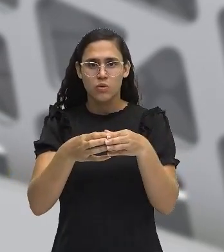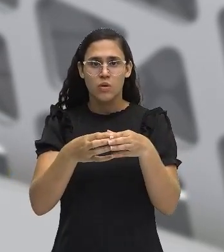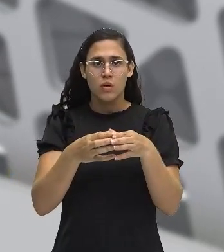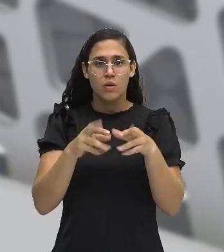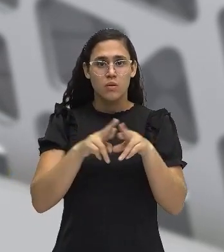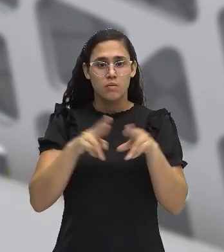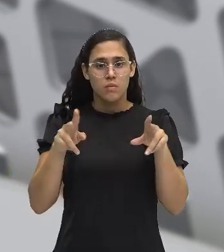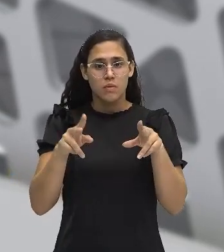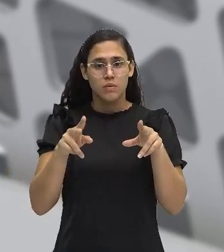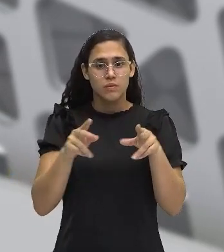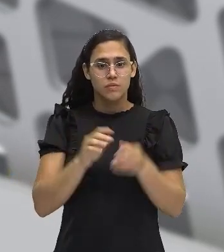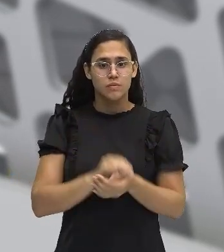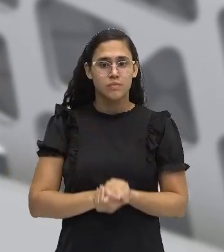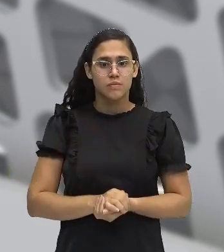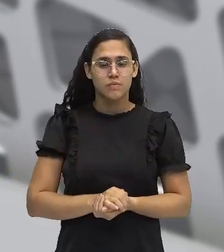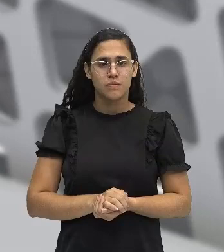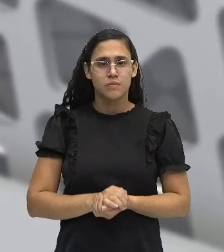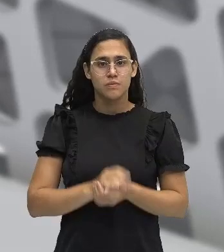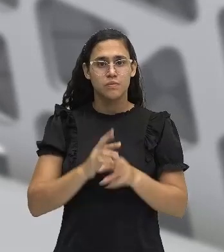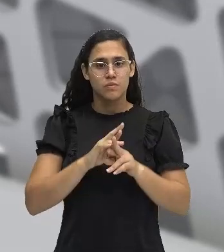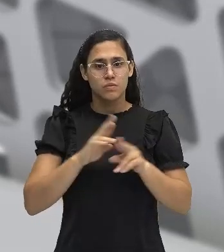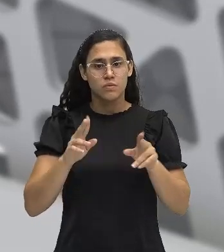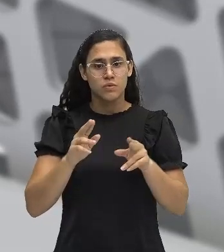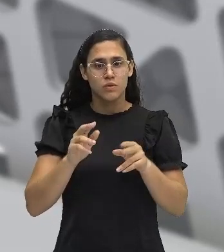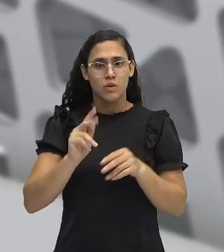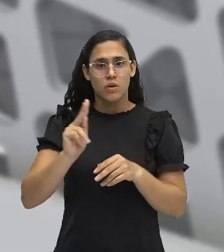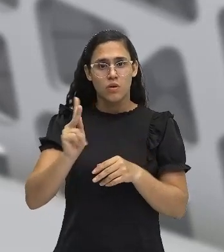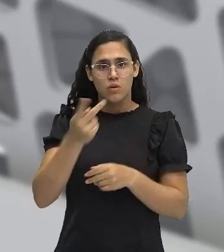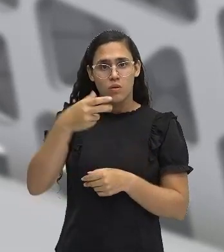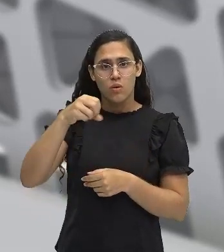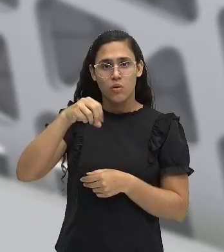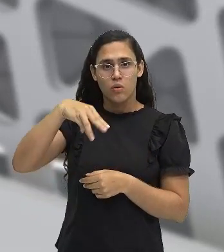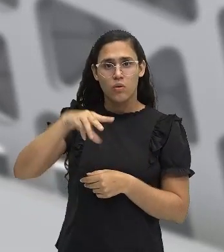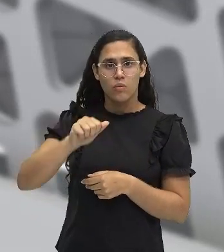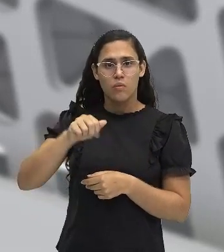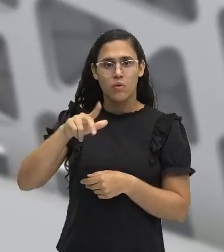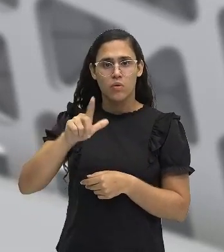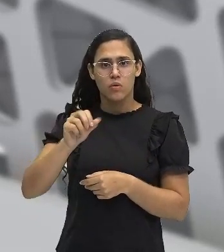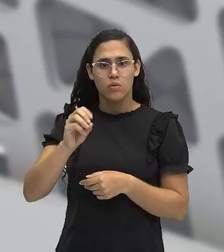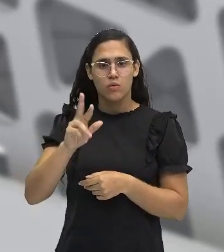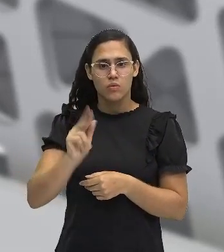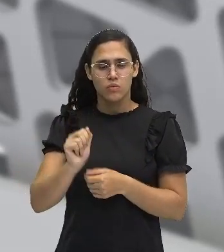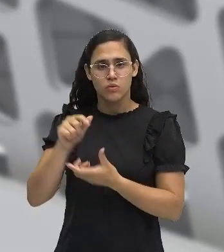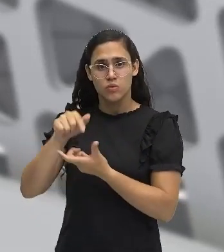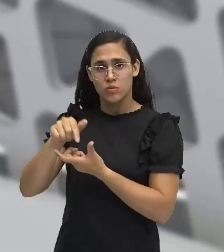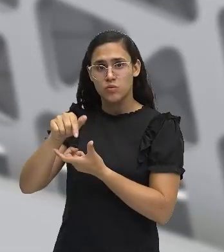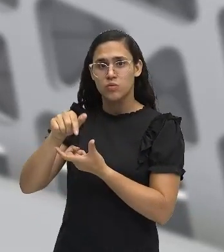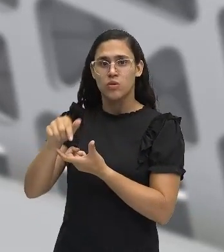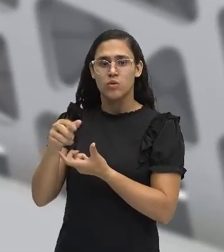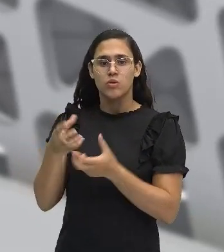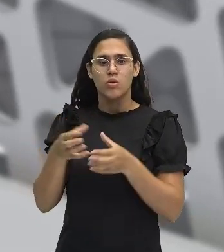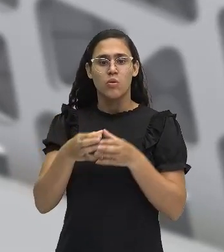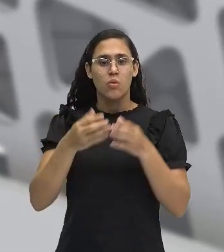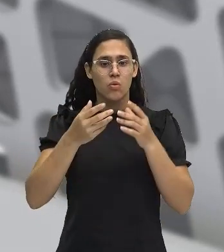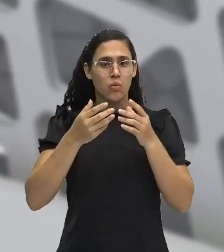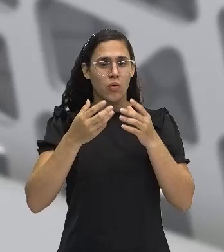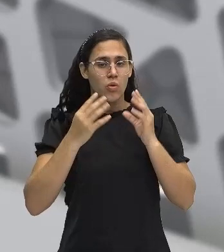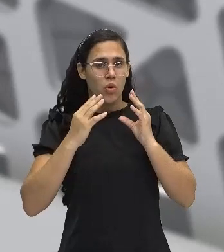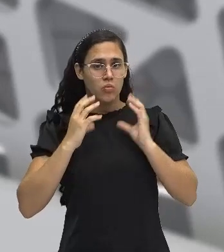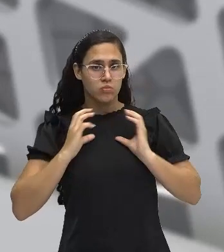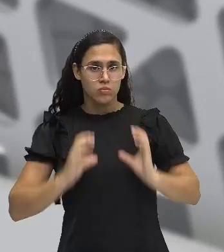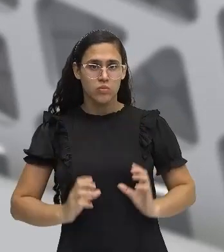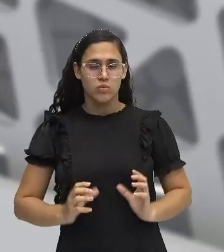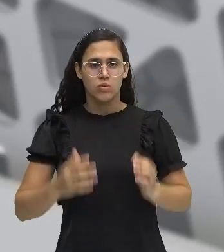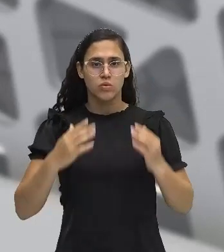tem os órgãos que são ditos análogos não, gente, homólogos, tá? Desculpa. Então, órgãos homólogos vêm aí de uma mesma